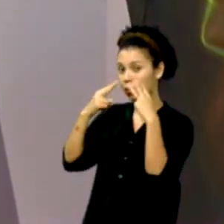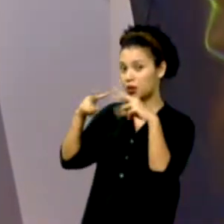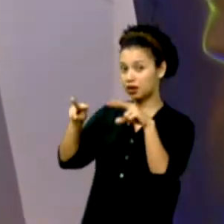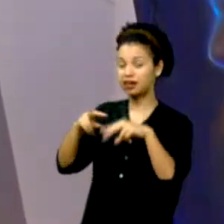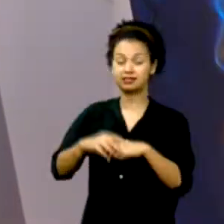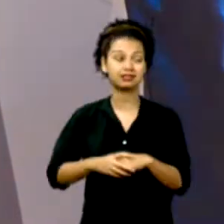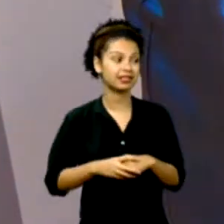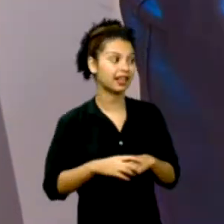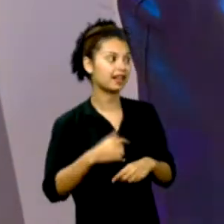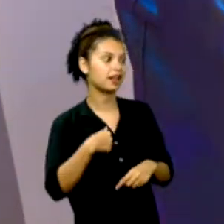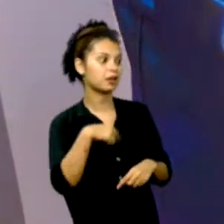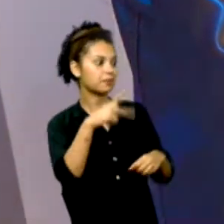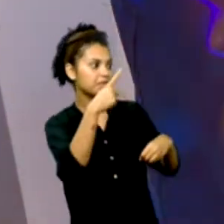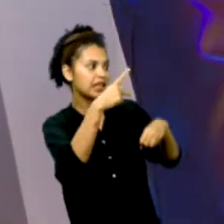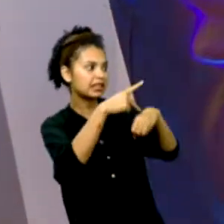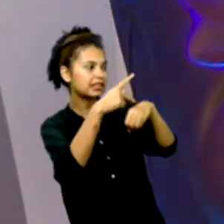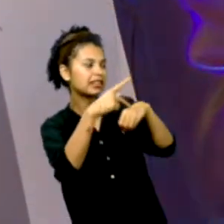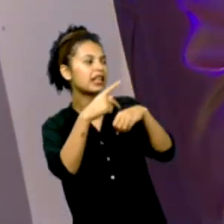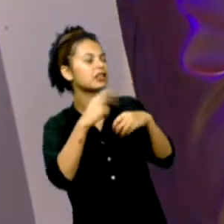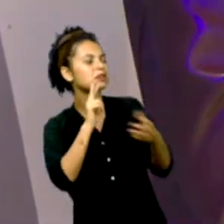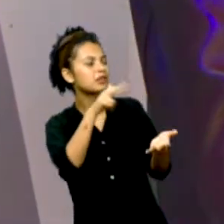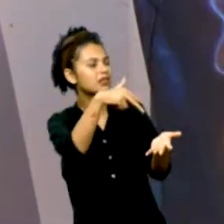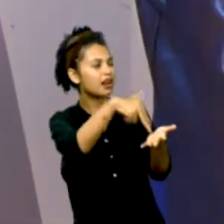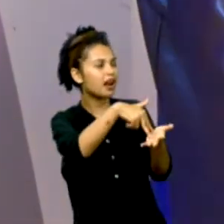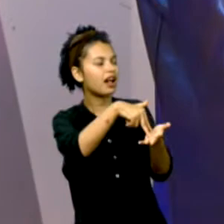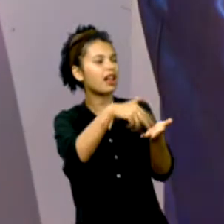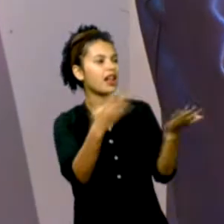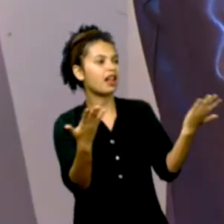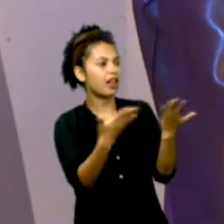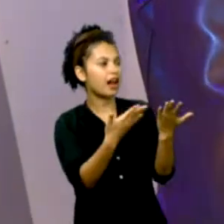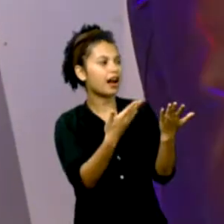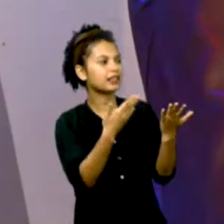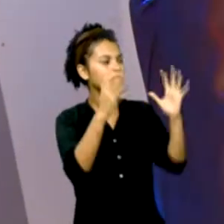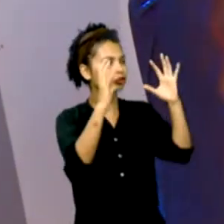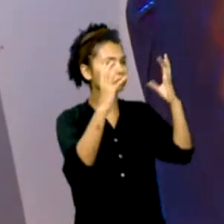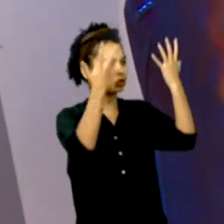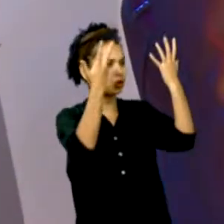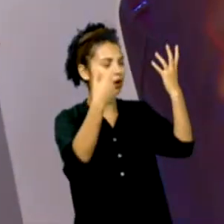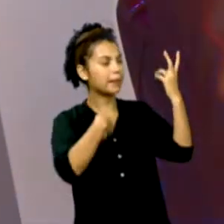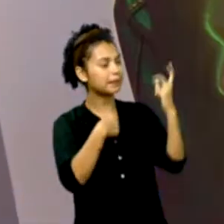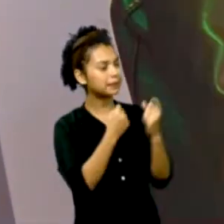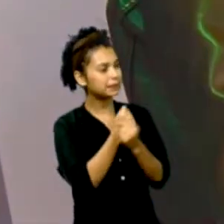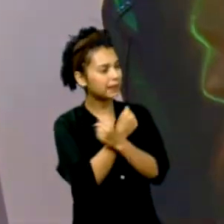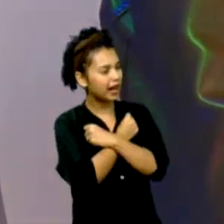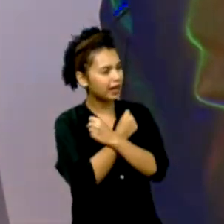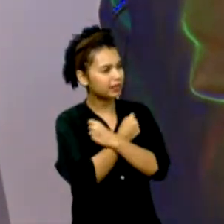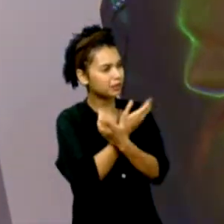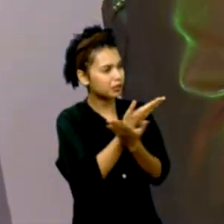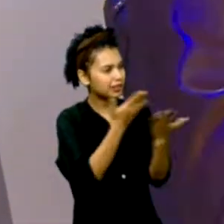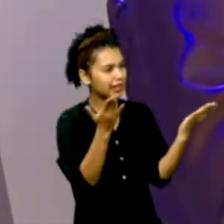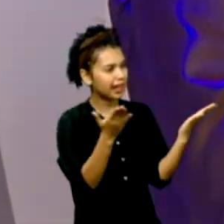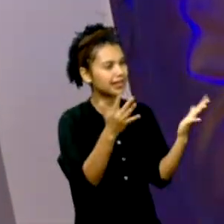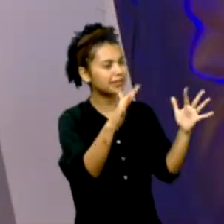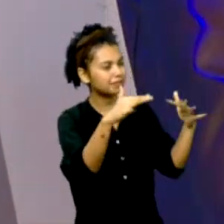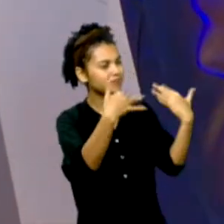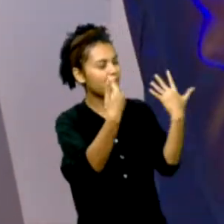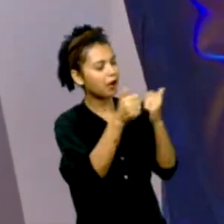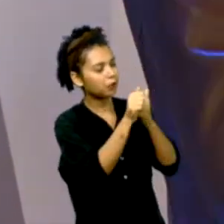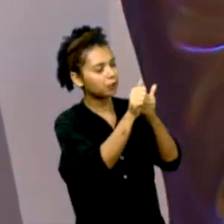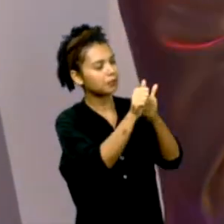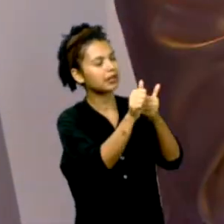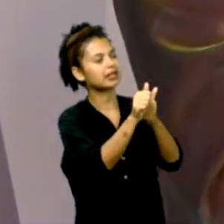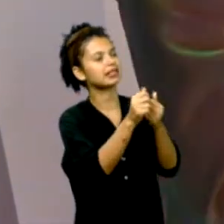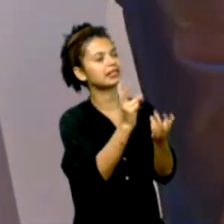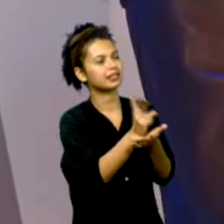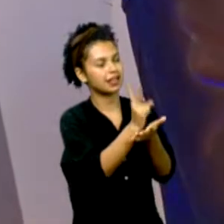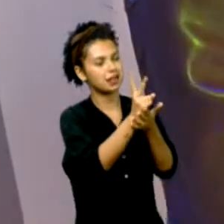missionário Mateus. Quero mandar um abraço a todos vocês, todos que estão ligados comigo, tá bom? Uma honra